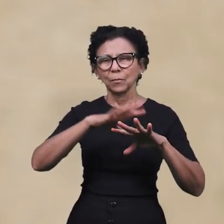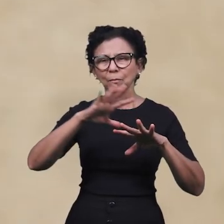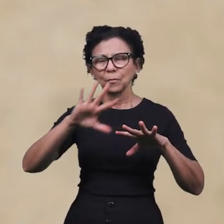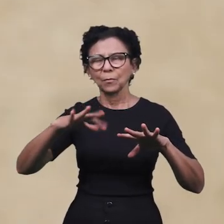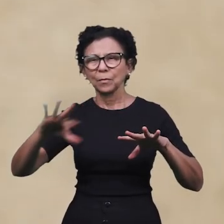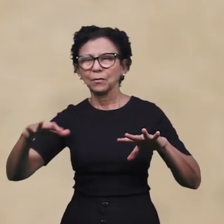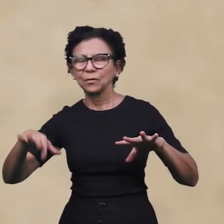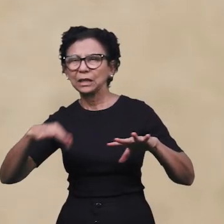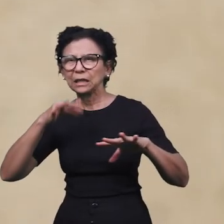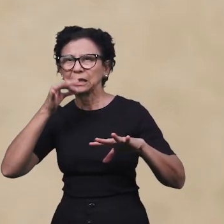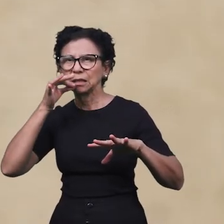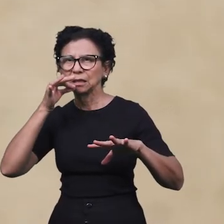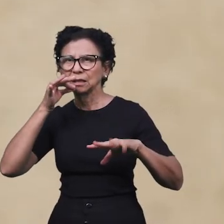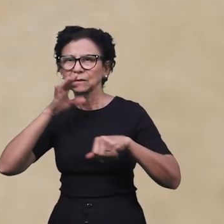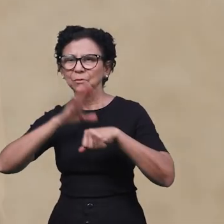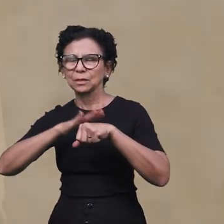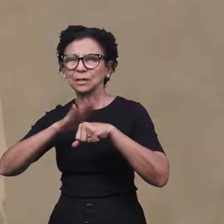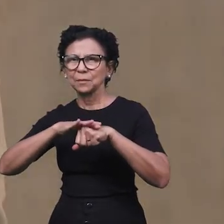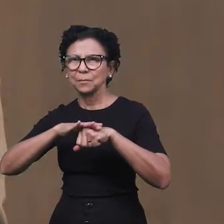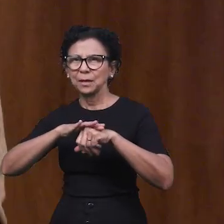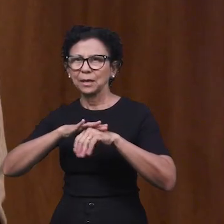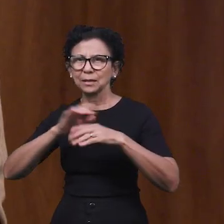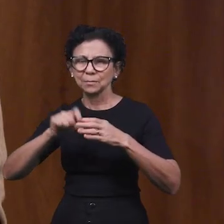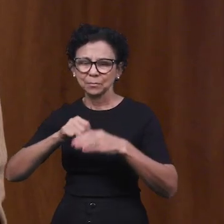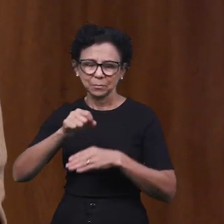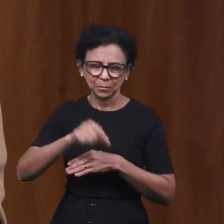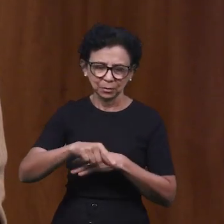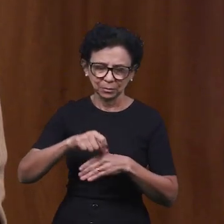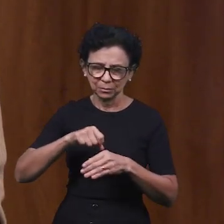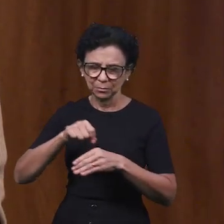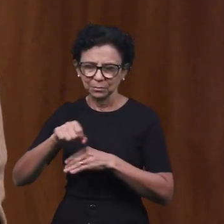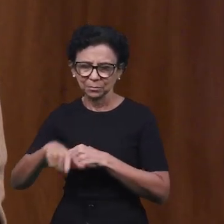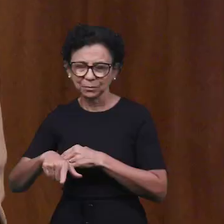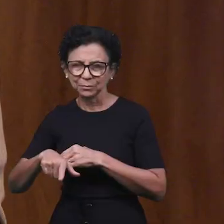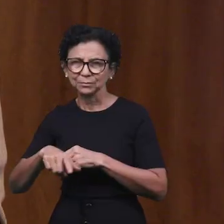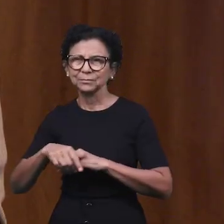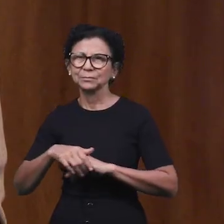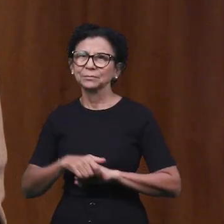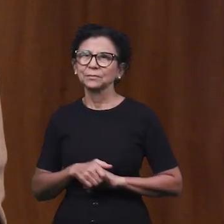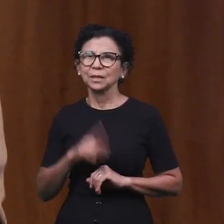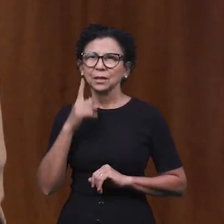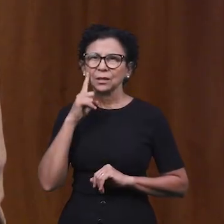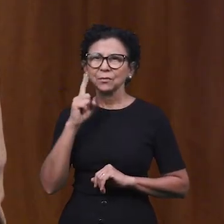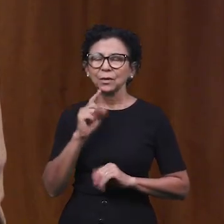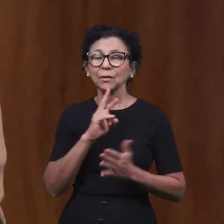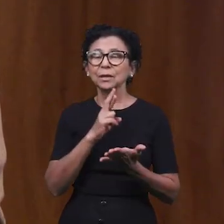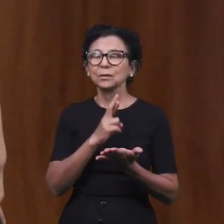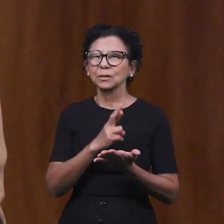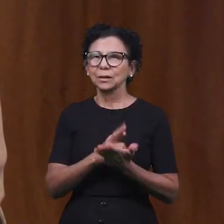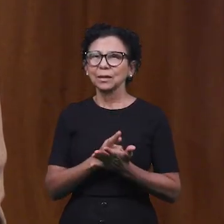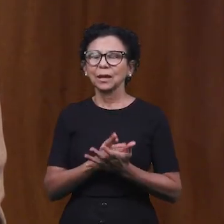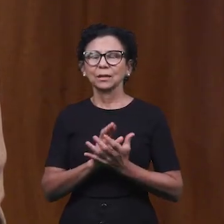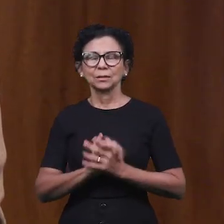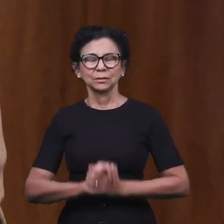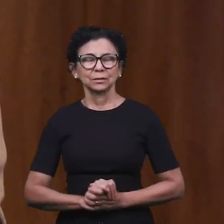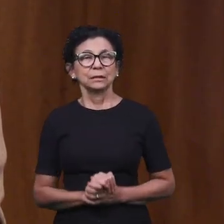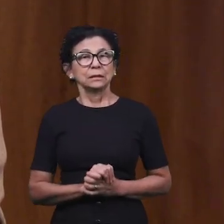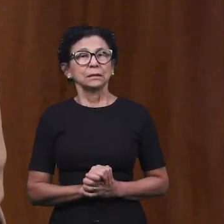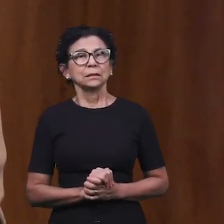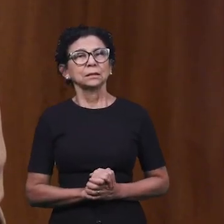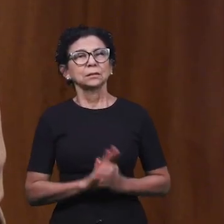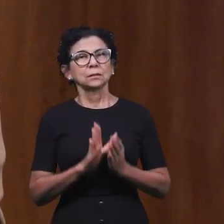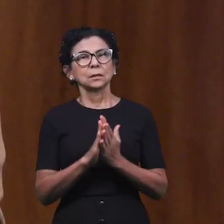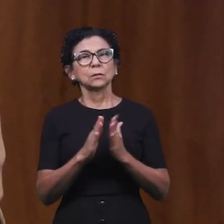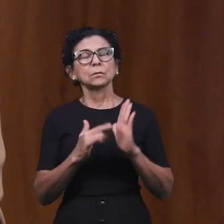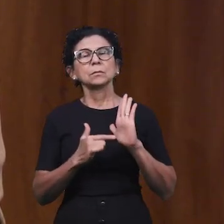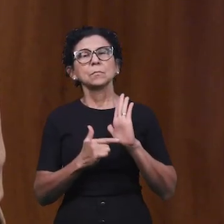mãos. Quando você aplica esses princípios, esses preceitos eternos de sabedoria que o Senhor nos revela através da